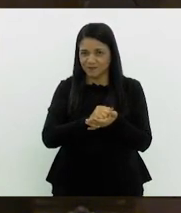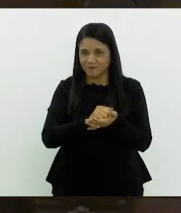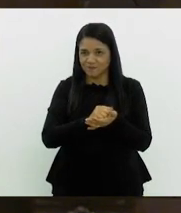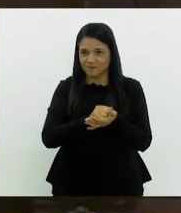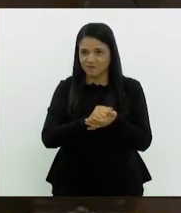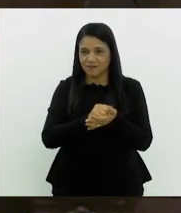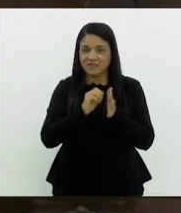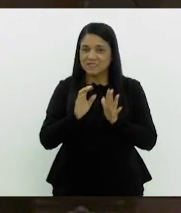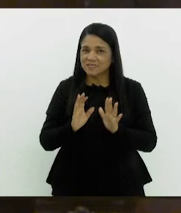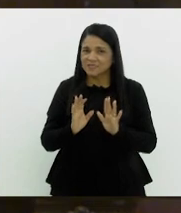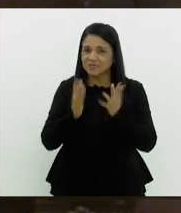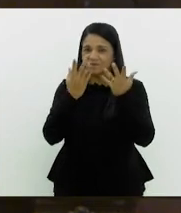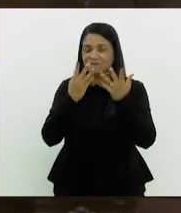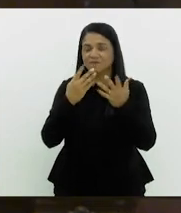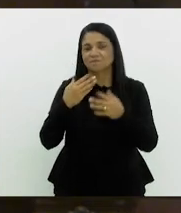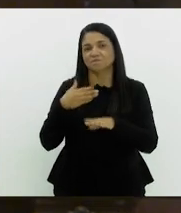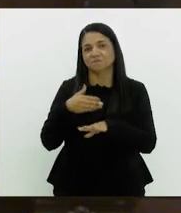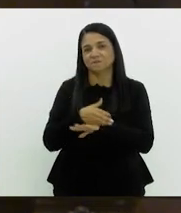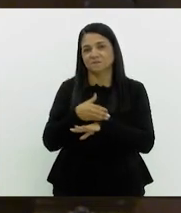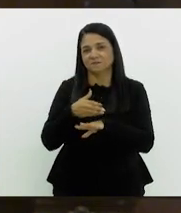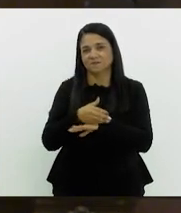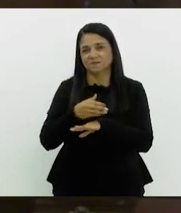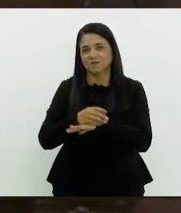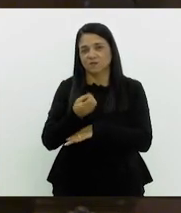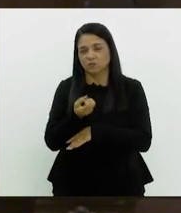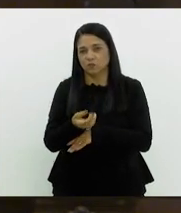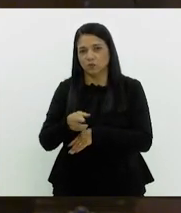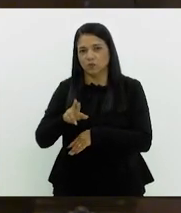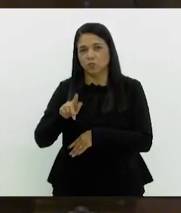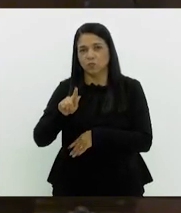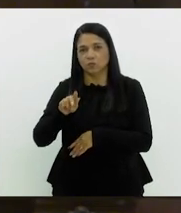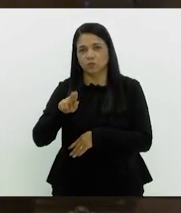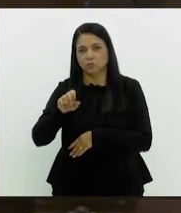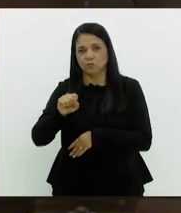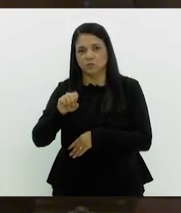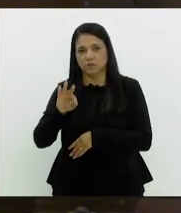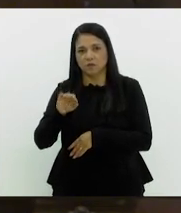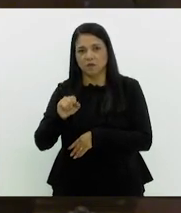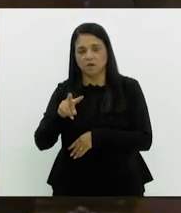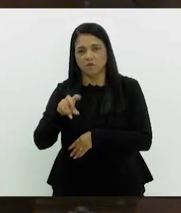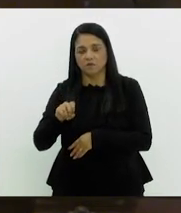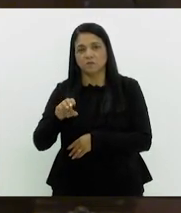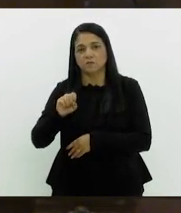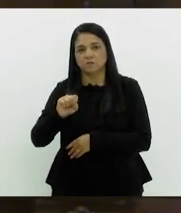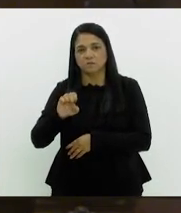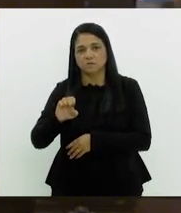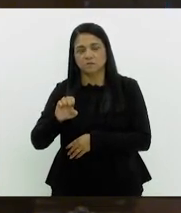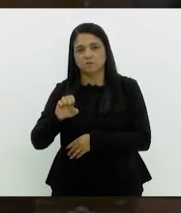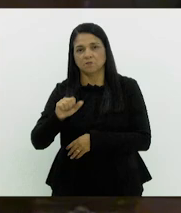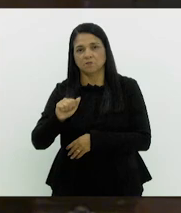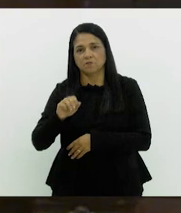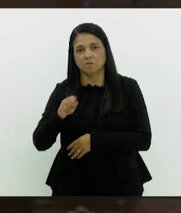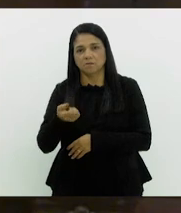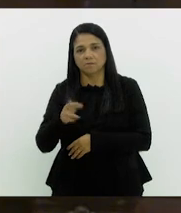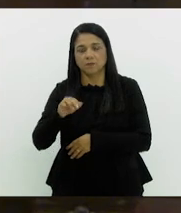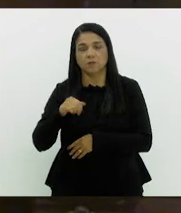Saudar aqui a presença do doutor Gustavo Seabra, que é procurador da